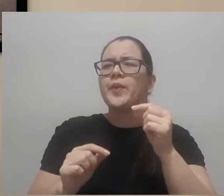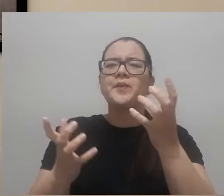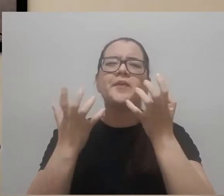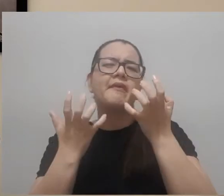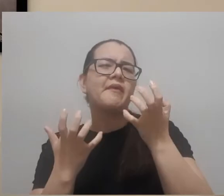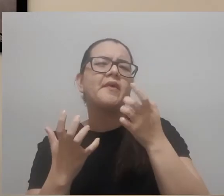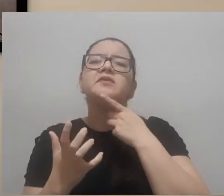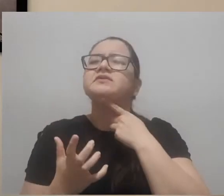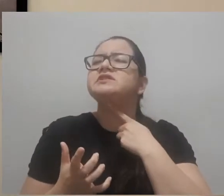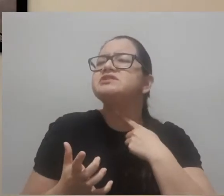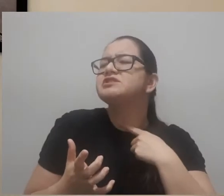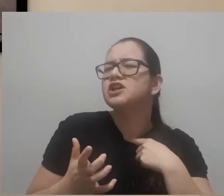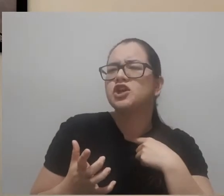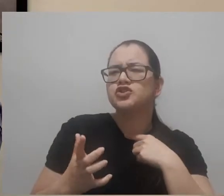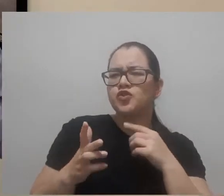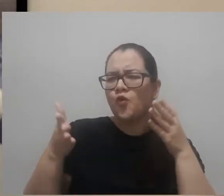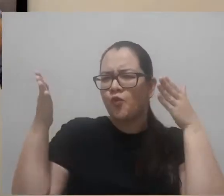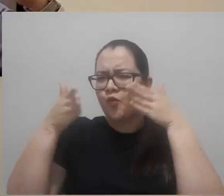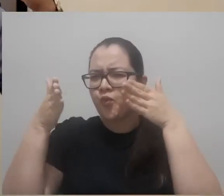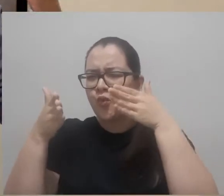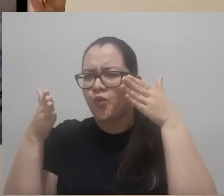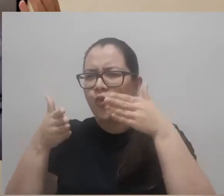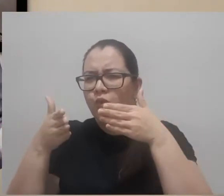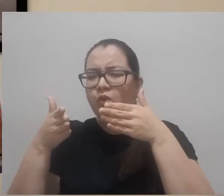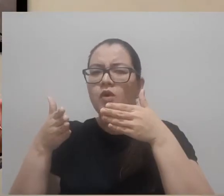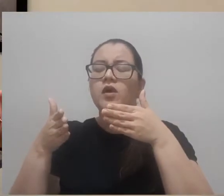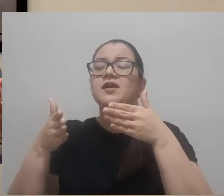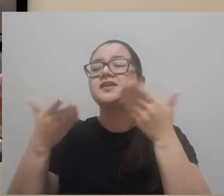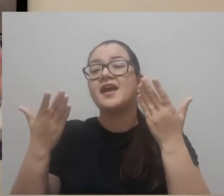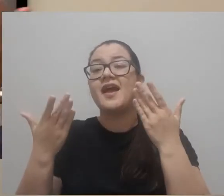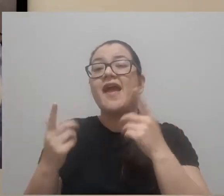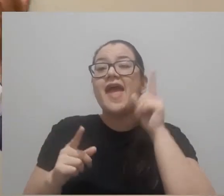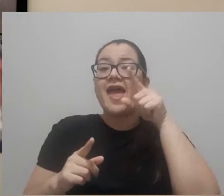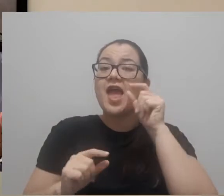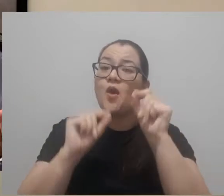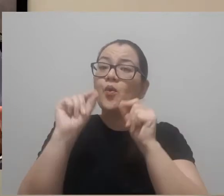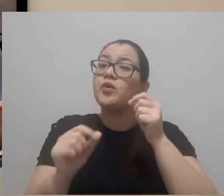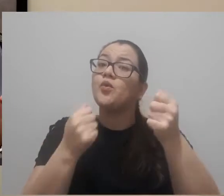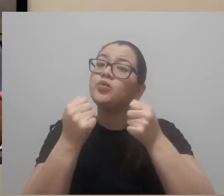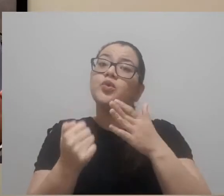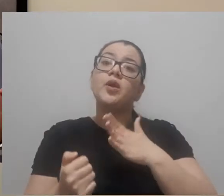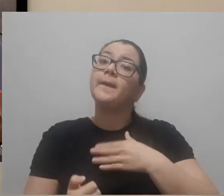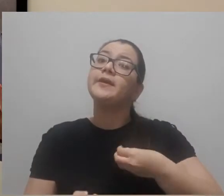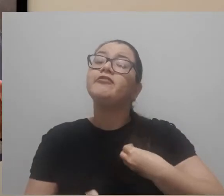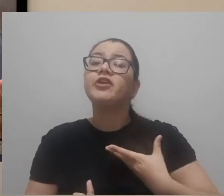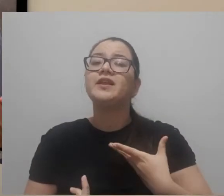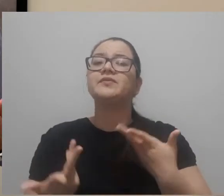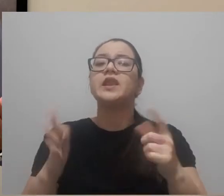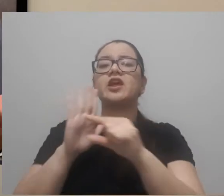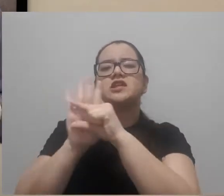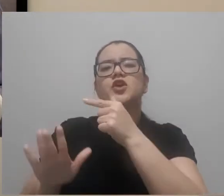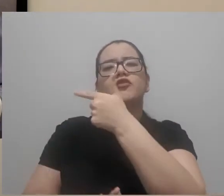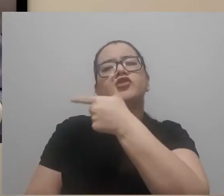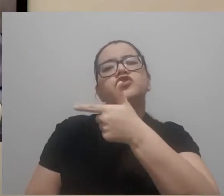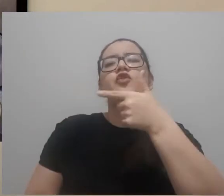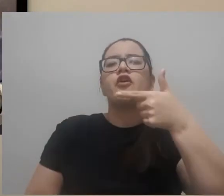faz referência ao versículo 22 e 23, são os olhos a lâmpada do corpo. Está falando da visão. Ele diz,